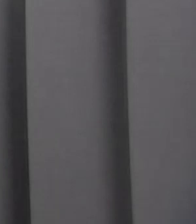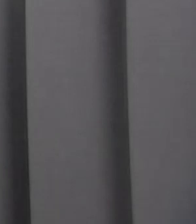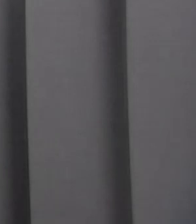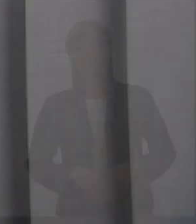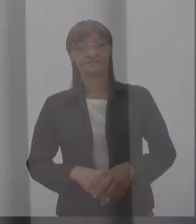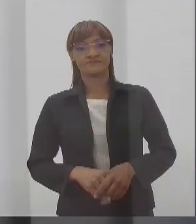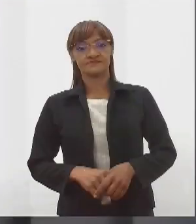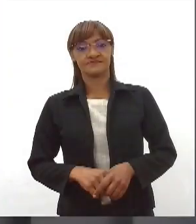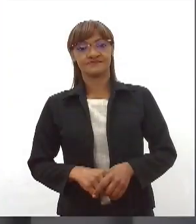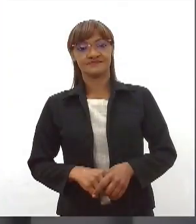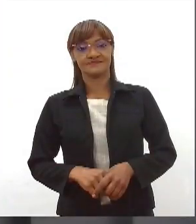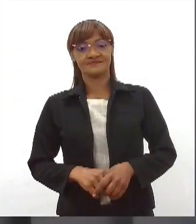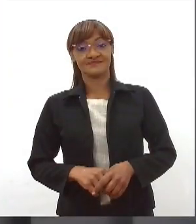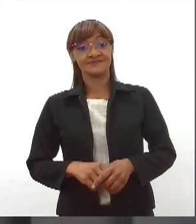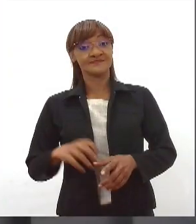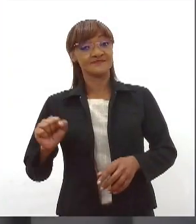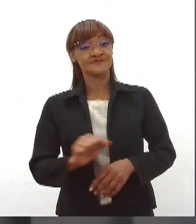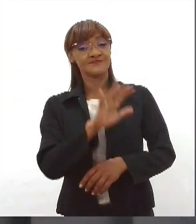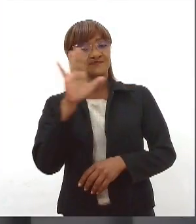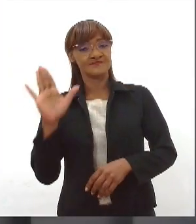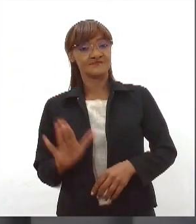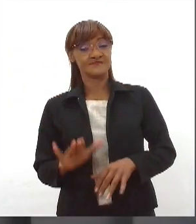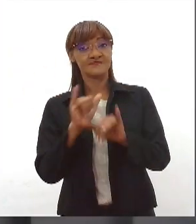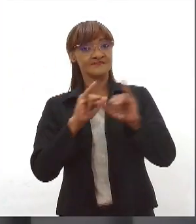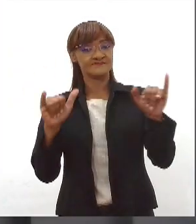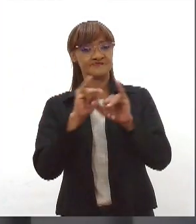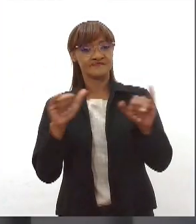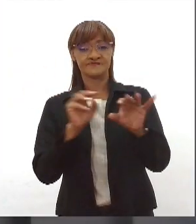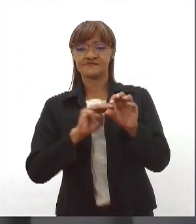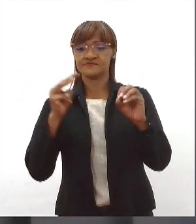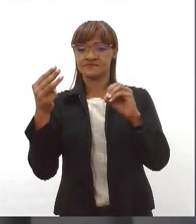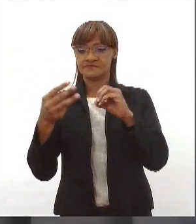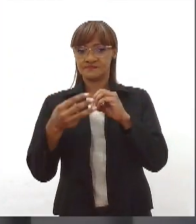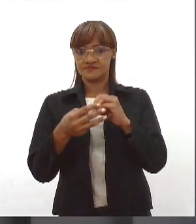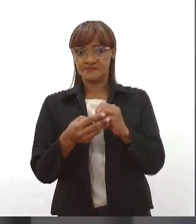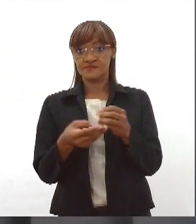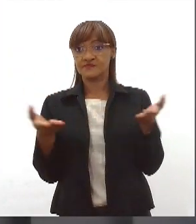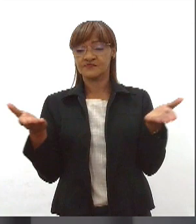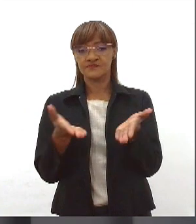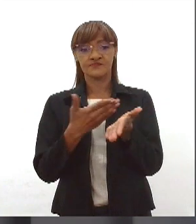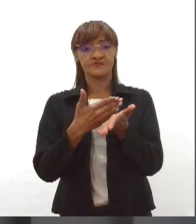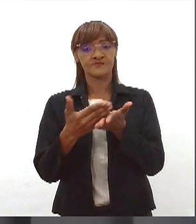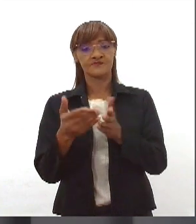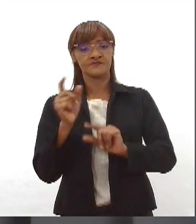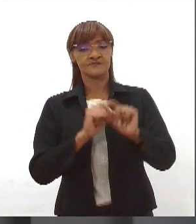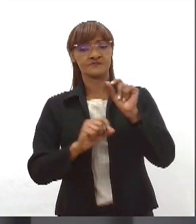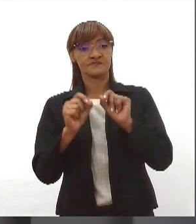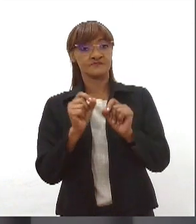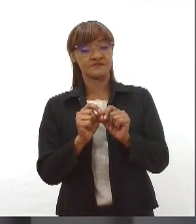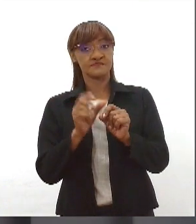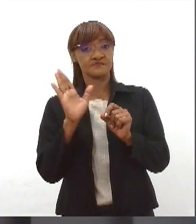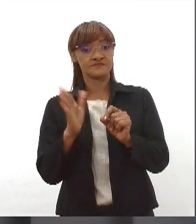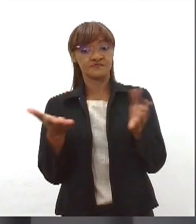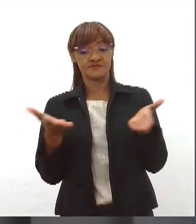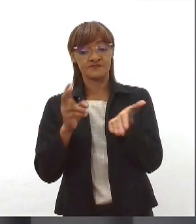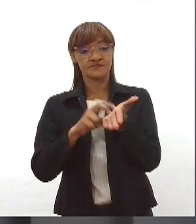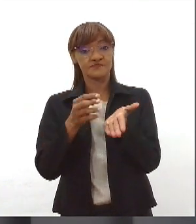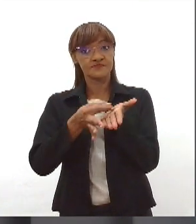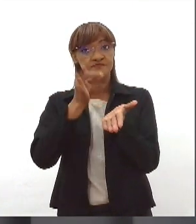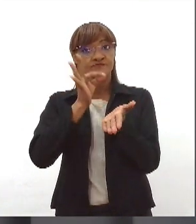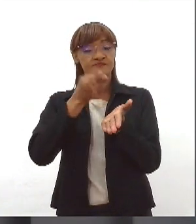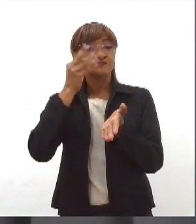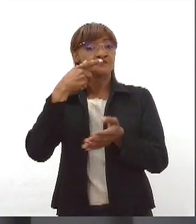Olá está no ar informativo TV alese vamos começar falando sobre o café da manhã que ocorreu ontem para a imprensa